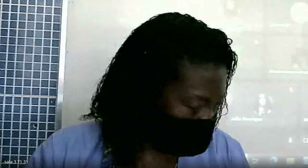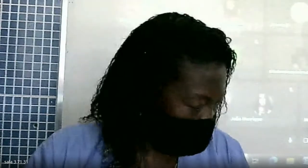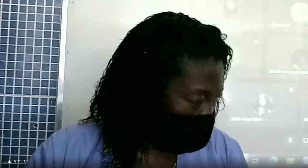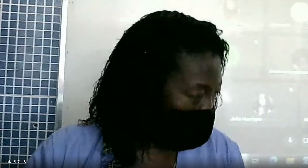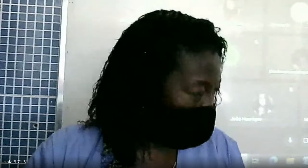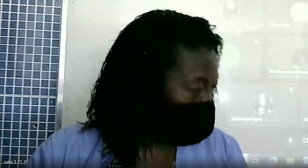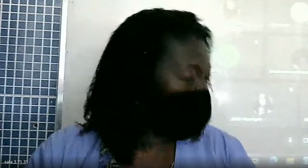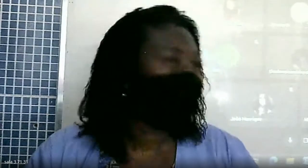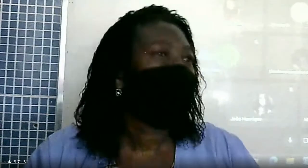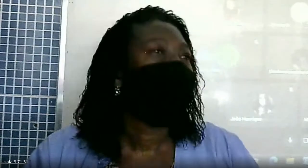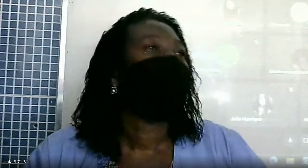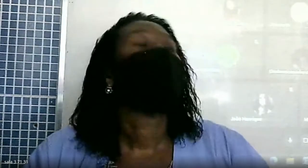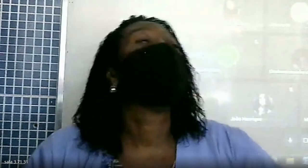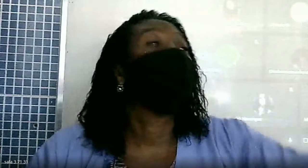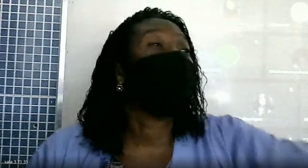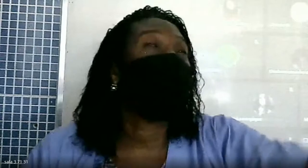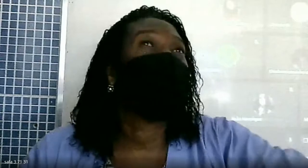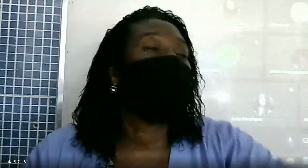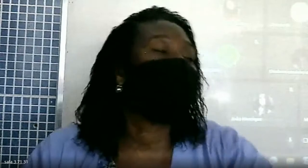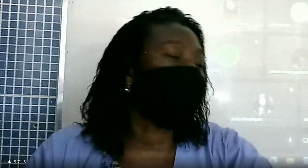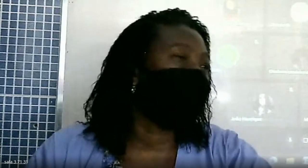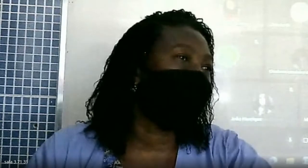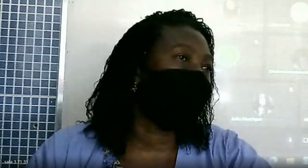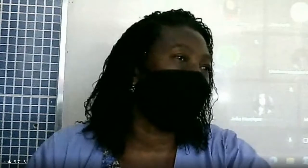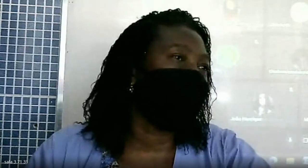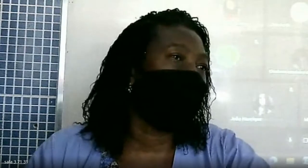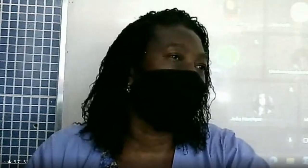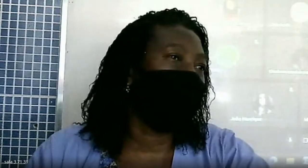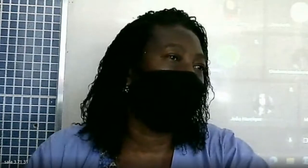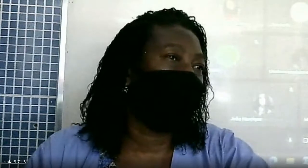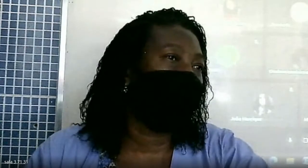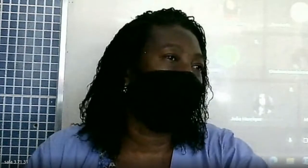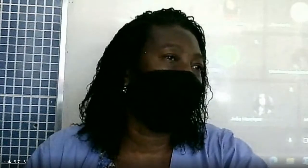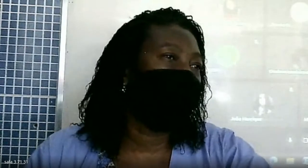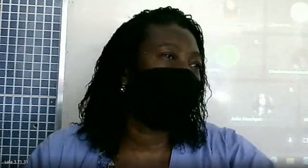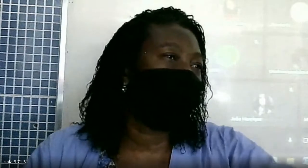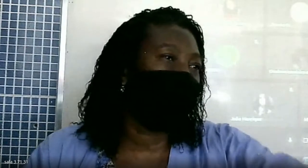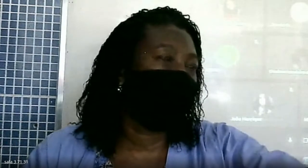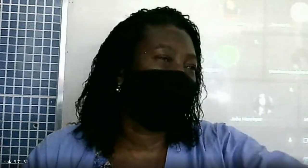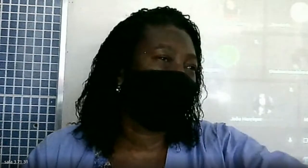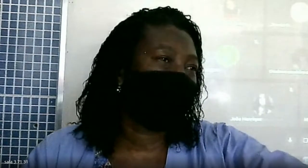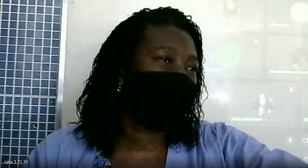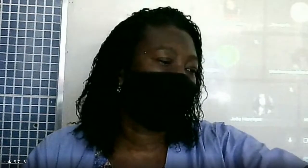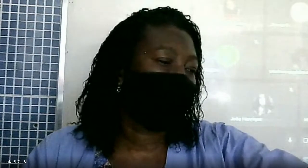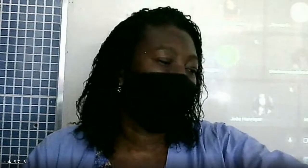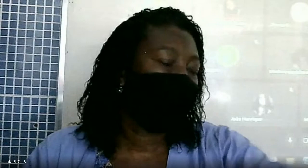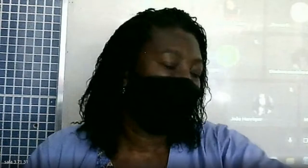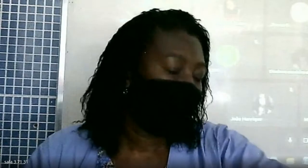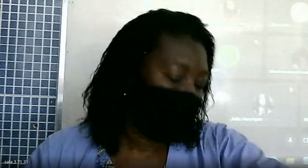Como é que eu vou falar? É funk melody. Não, não é funk melody, não. Como é que se fala?